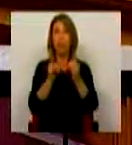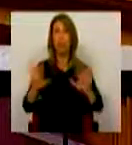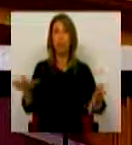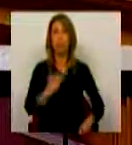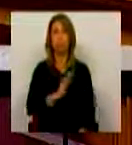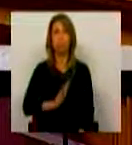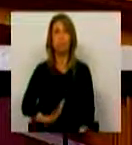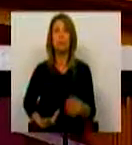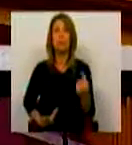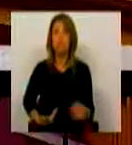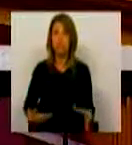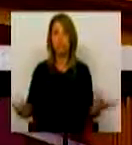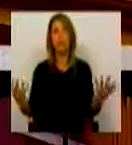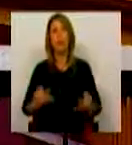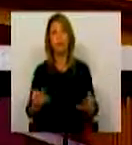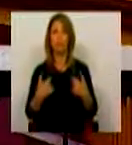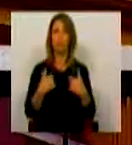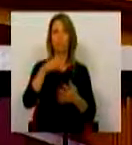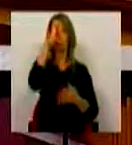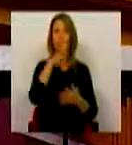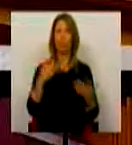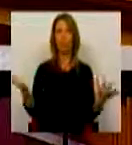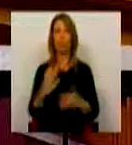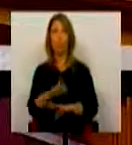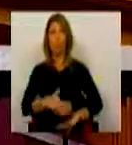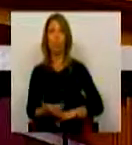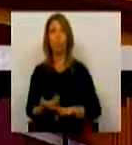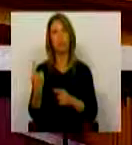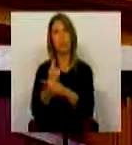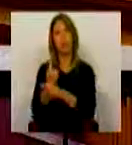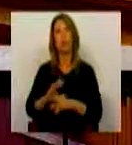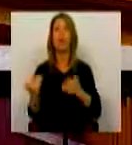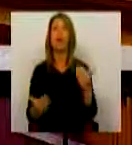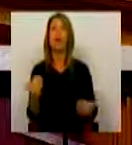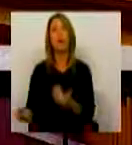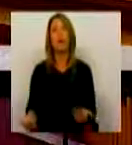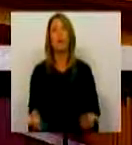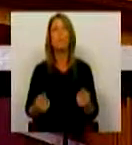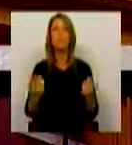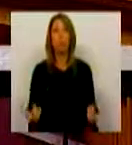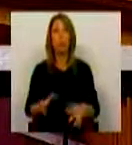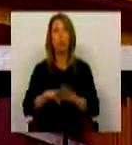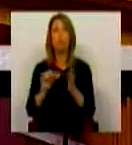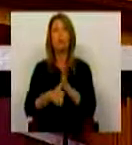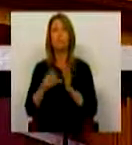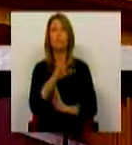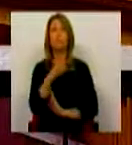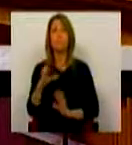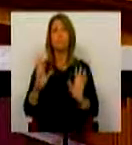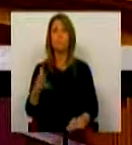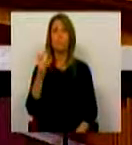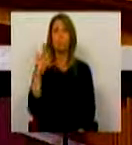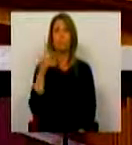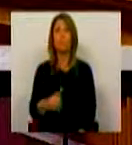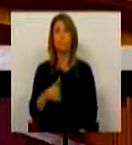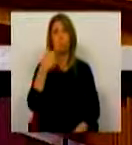a este governo e bem reforçar e equipar. No que diz respeito às questões de cartão de cidadão, já 12 mil cidadãos beneficiaram de um